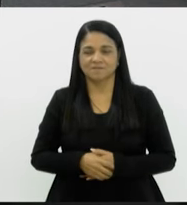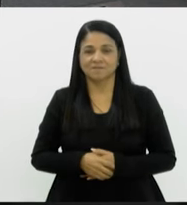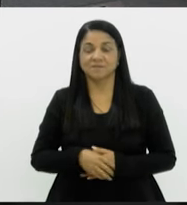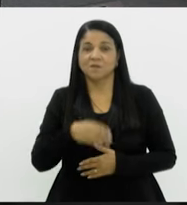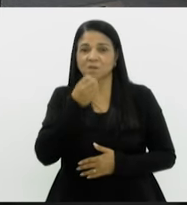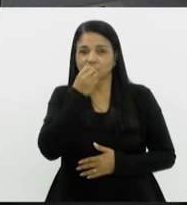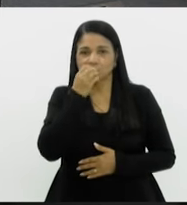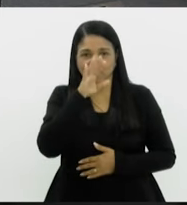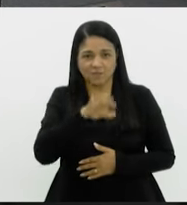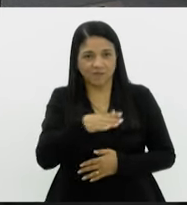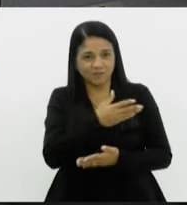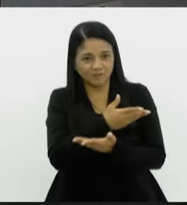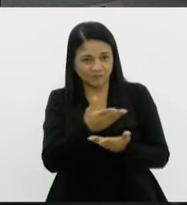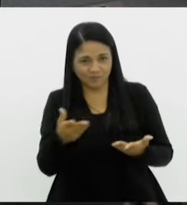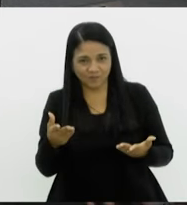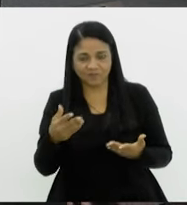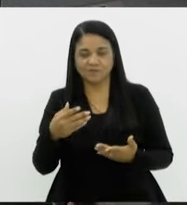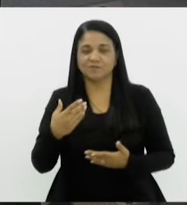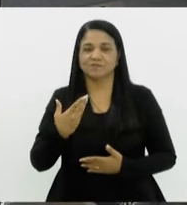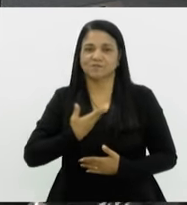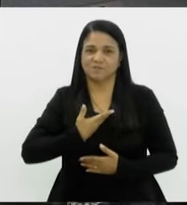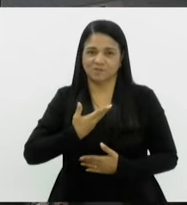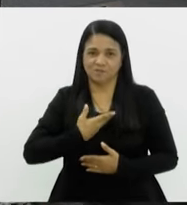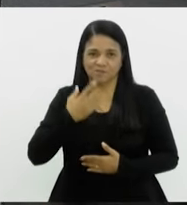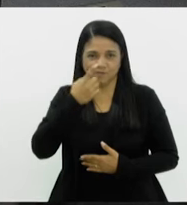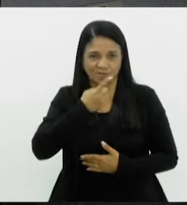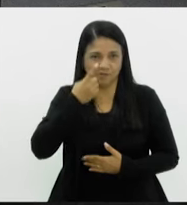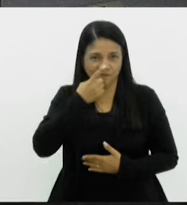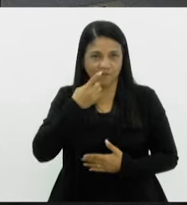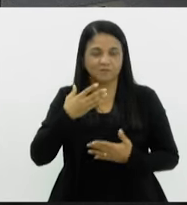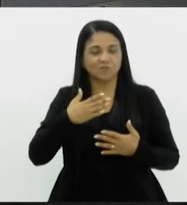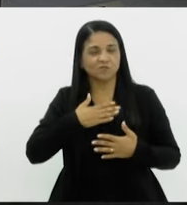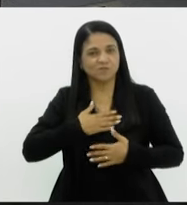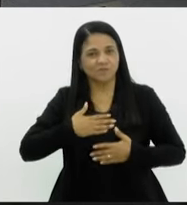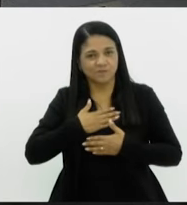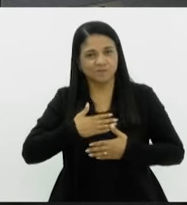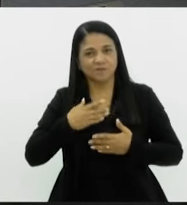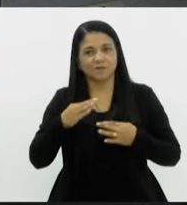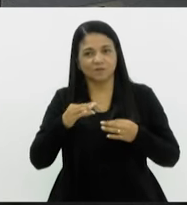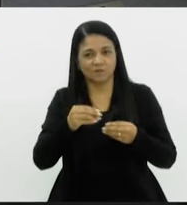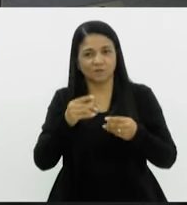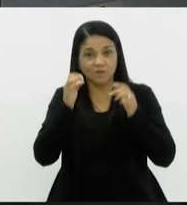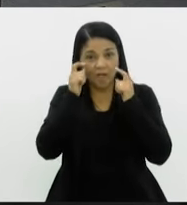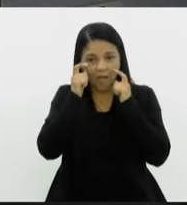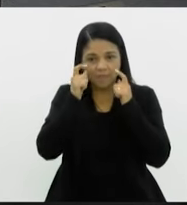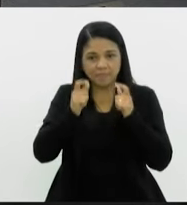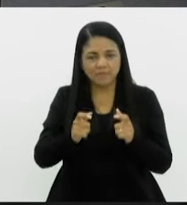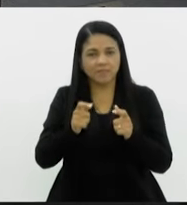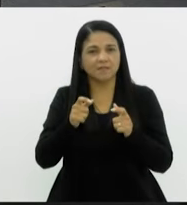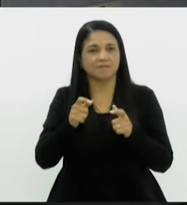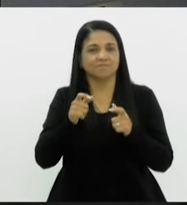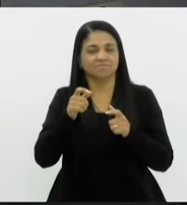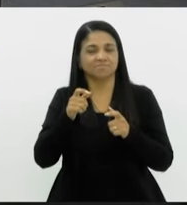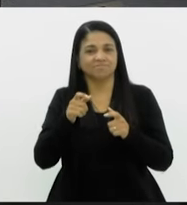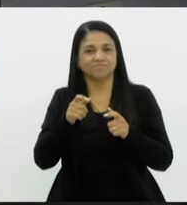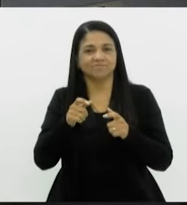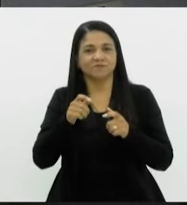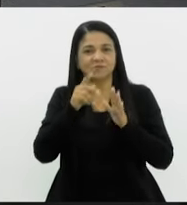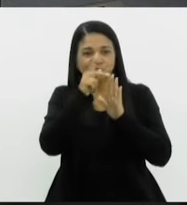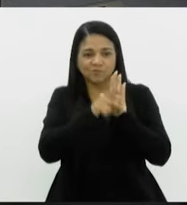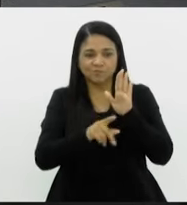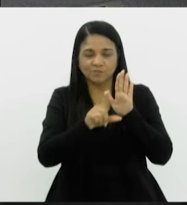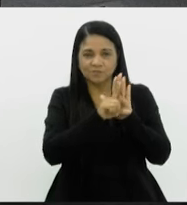Boa tarde a todos os meus pares. Gostaria que todos os parlamentares aqui presentes fiquem atentos nesse projeto de